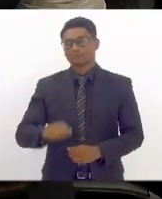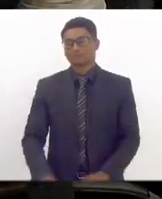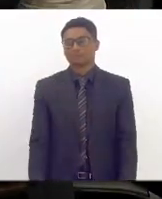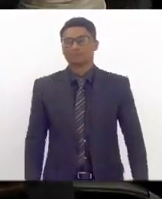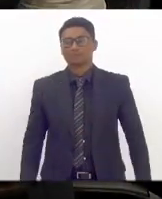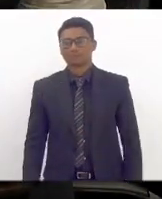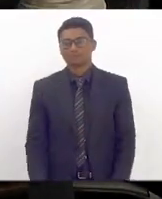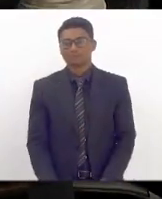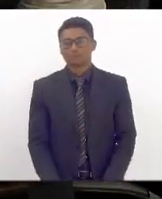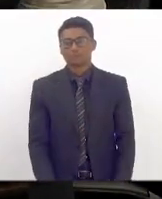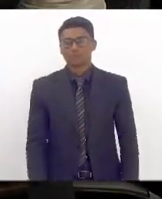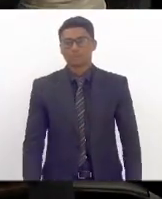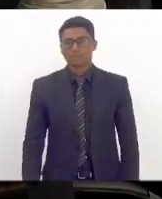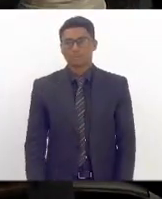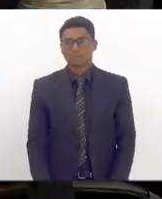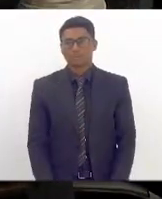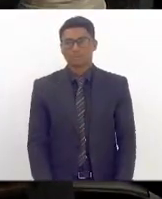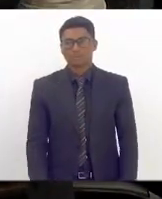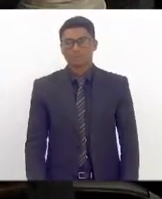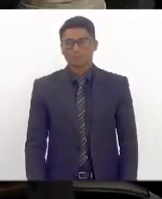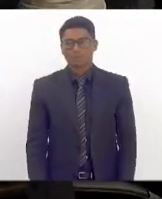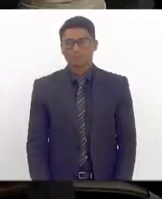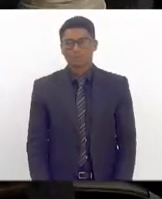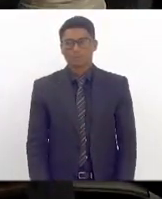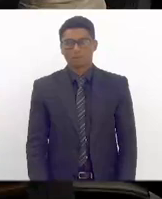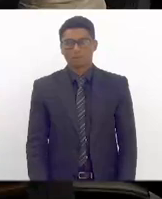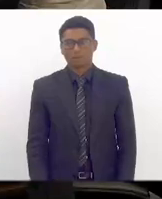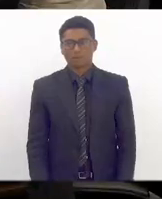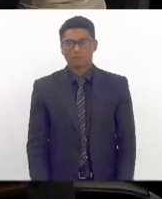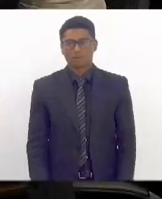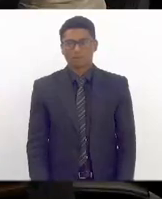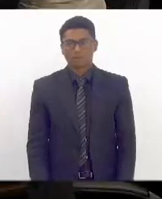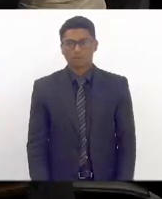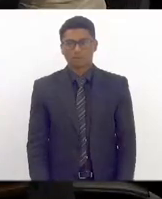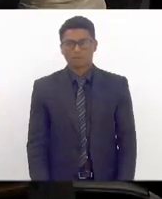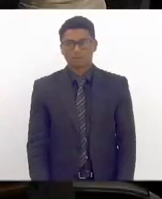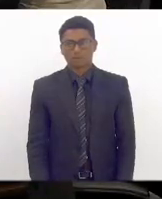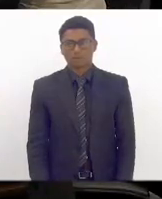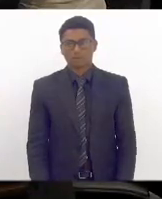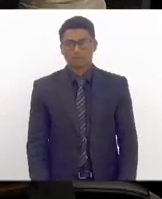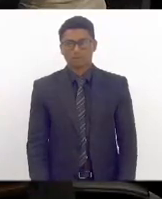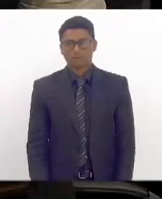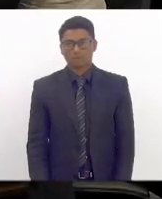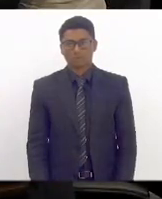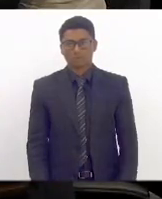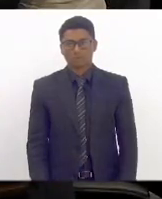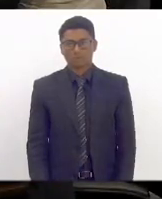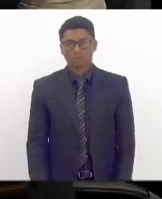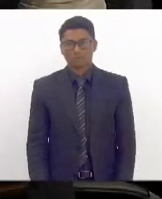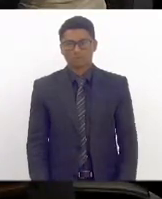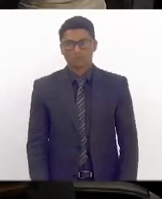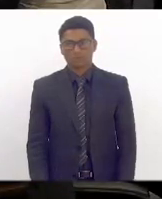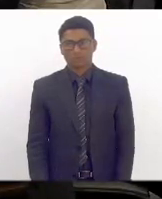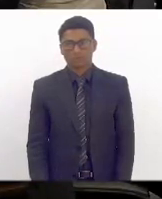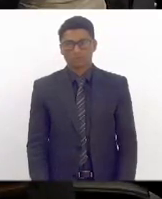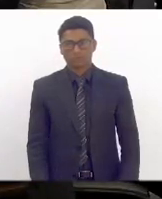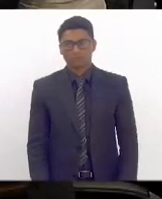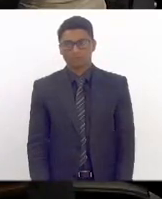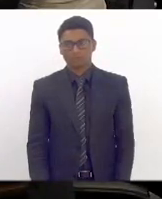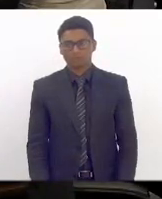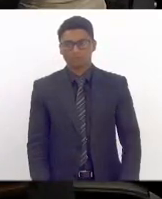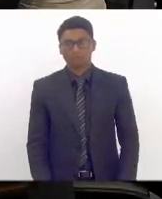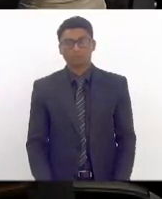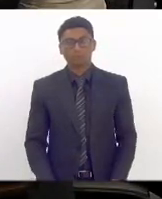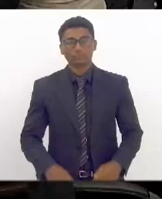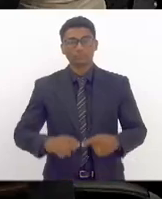terreiro de coisa boa fala comigo o nosso a